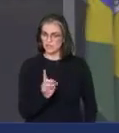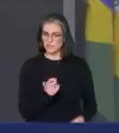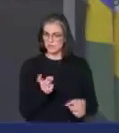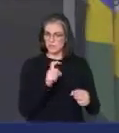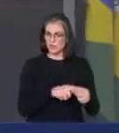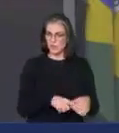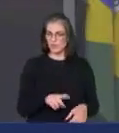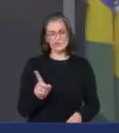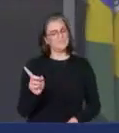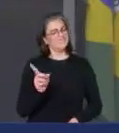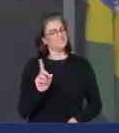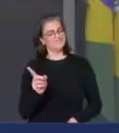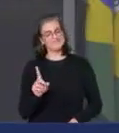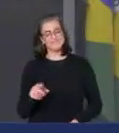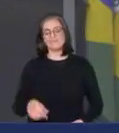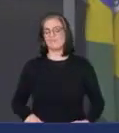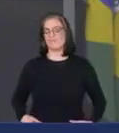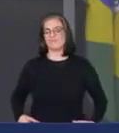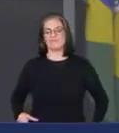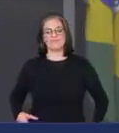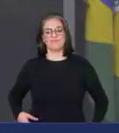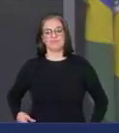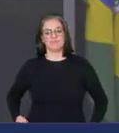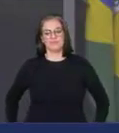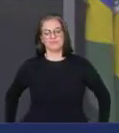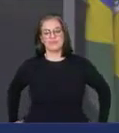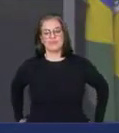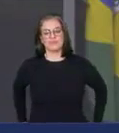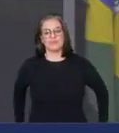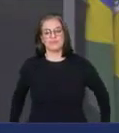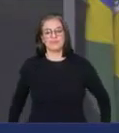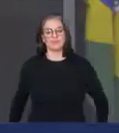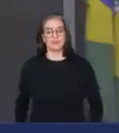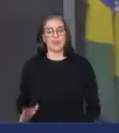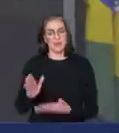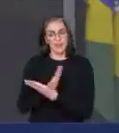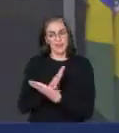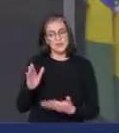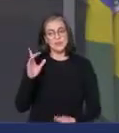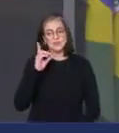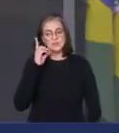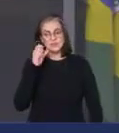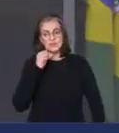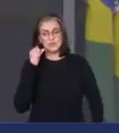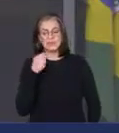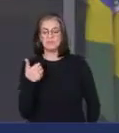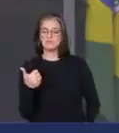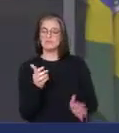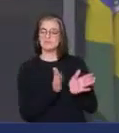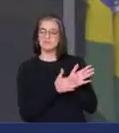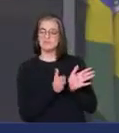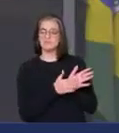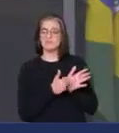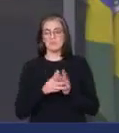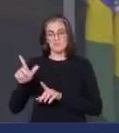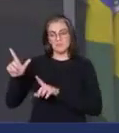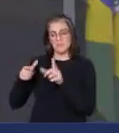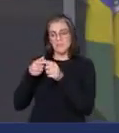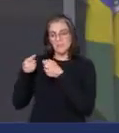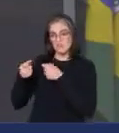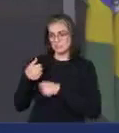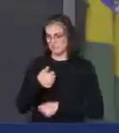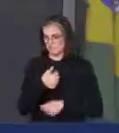Aqueles que aplaudem, a grande imprensa que aplaude, parlamentares que hoje aplaudem, amanhã serão as vítimas deste